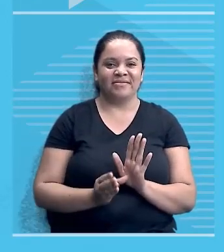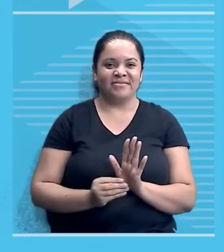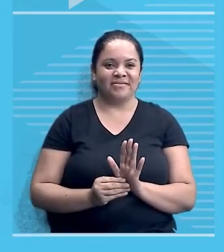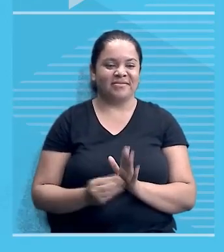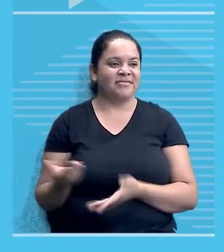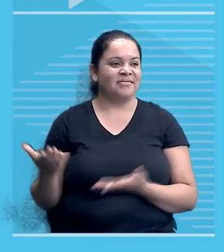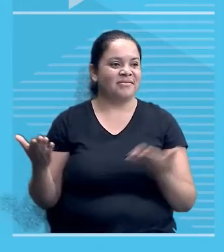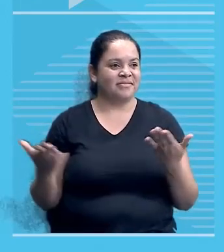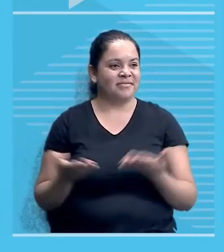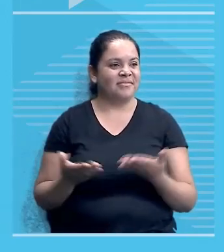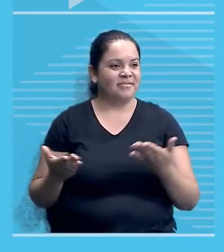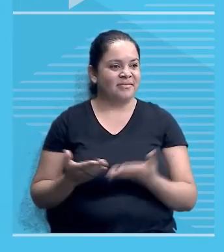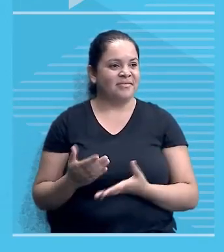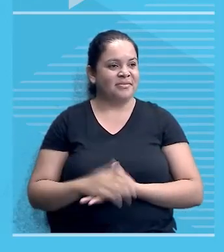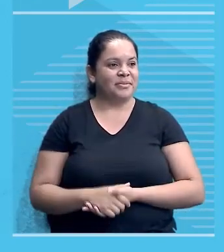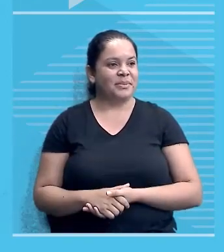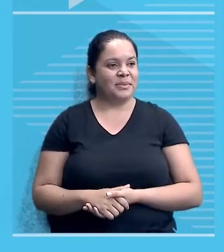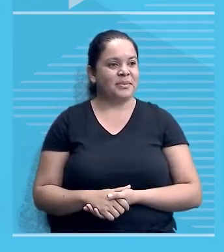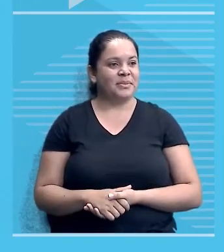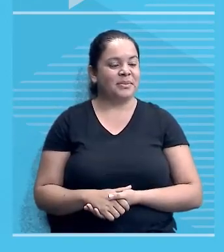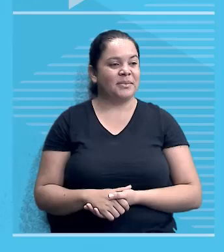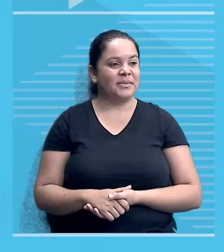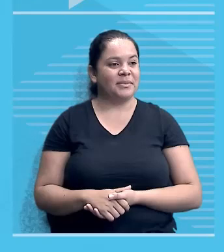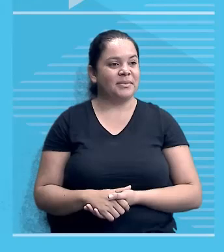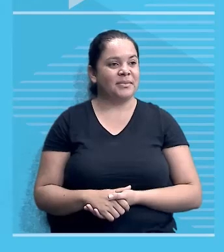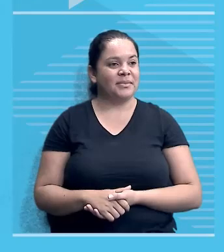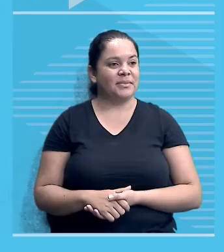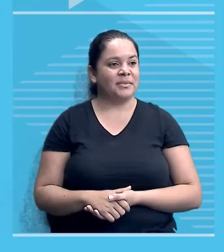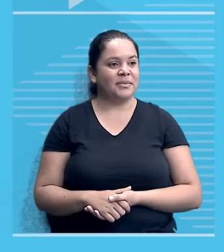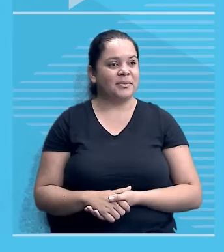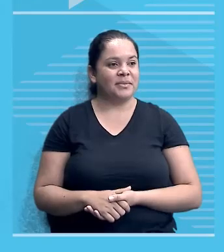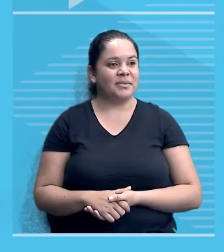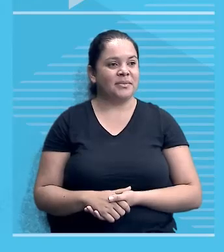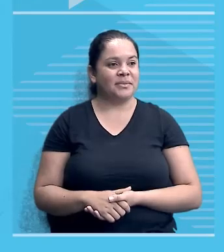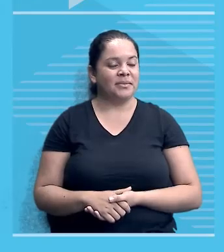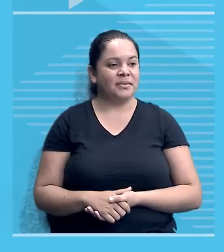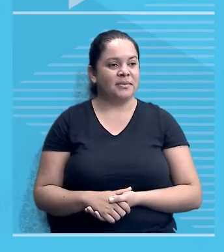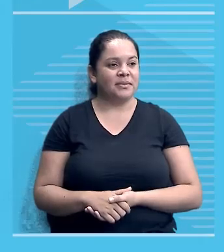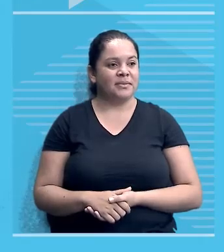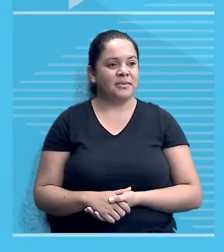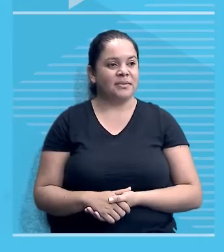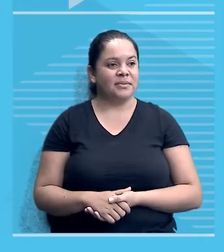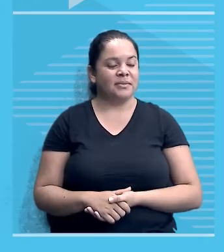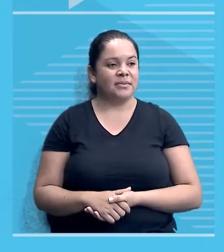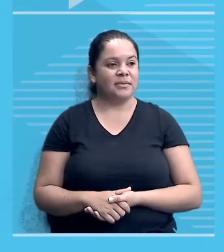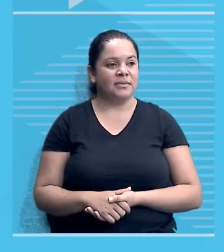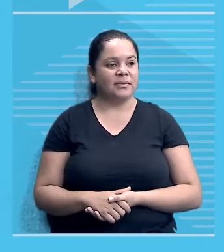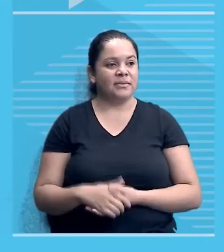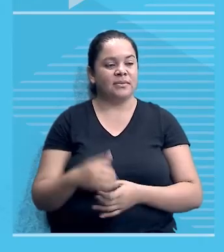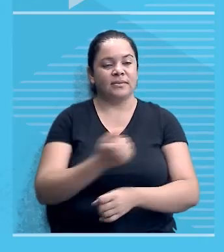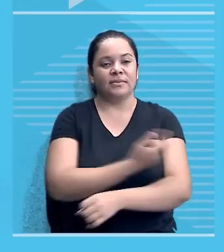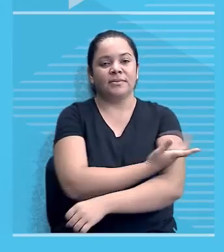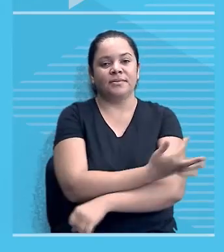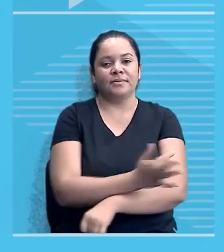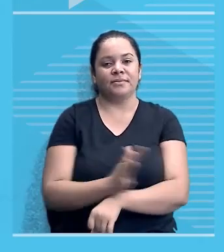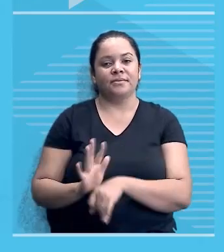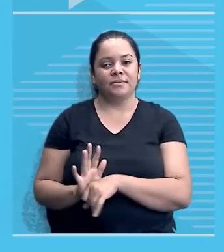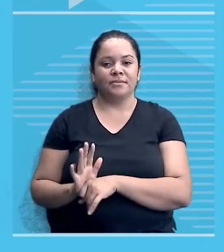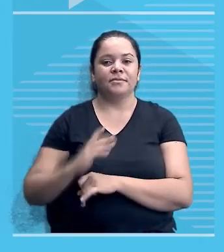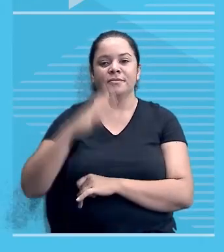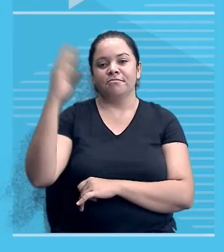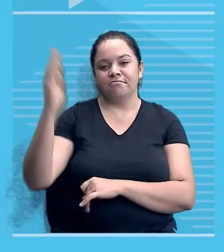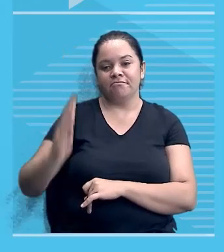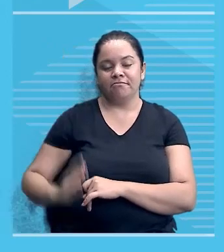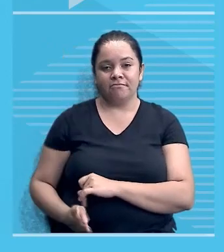urbanização brasileira né é o nosso conteúdo que nós vamos estudar hoje